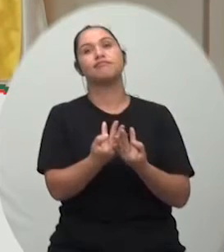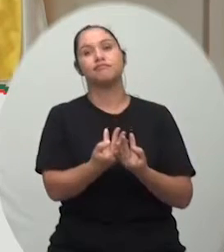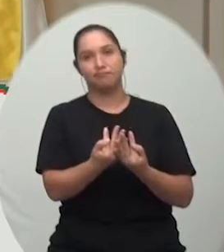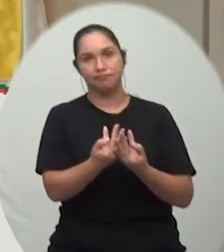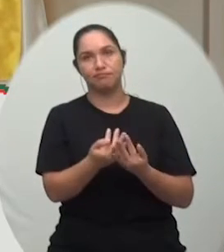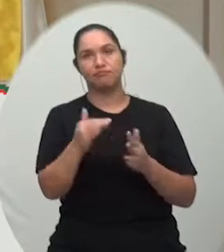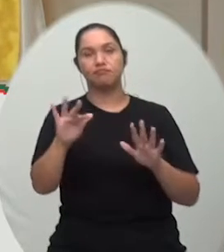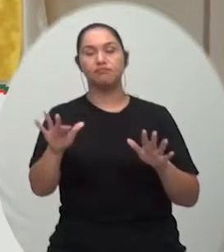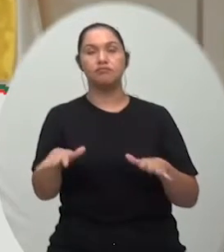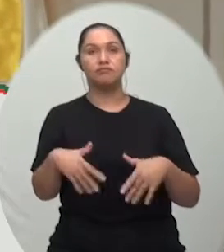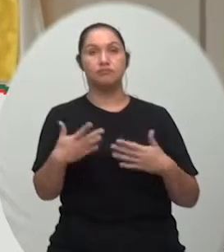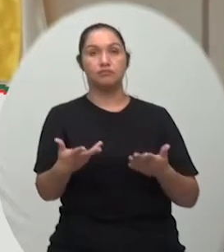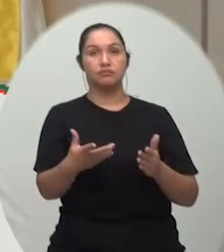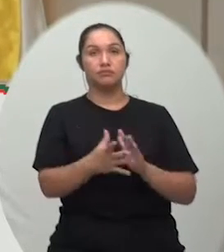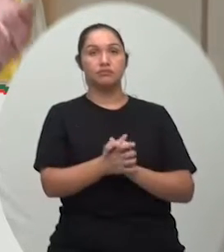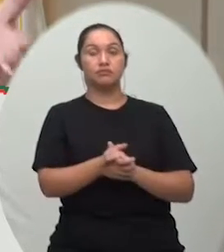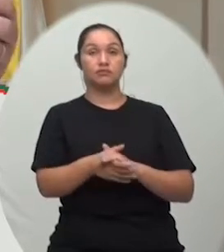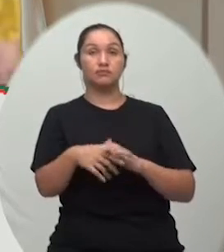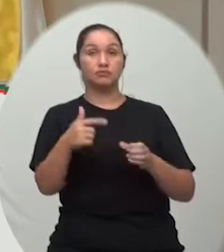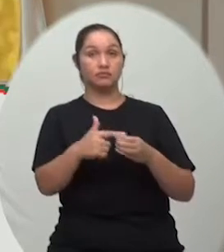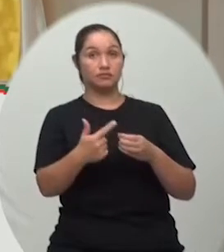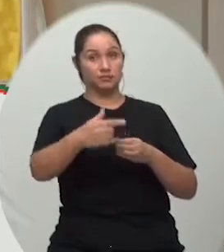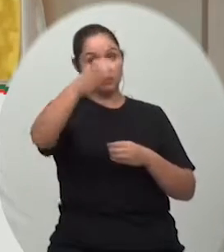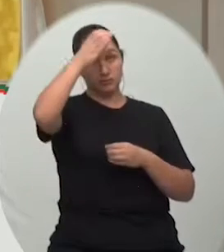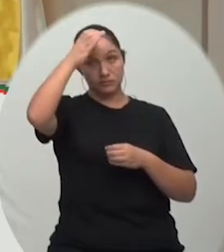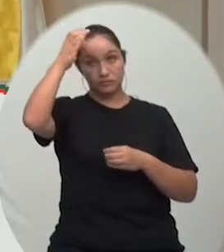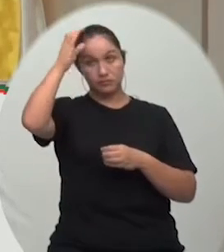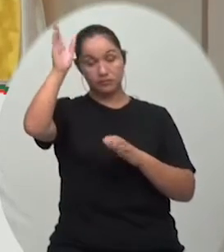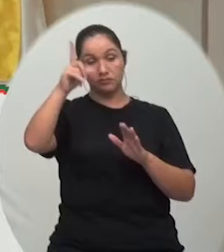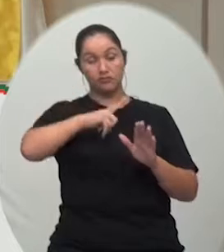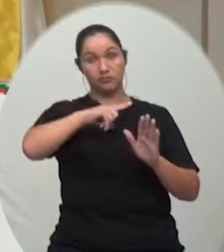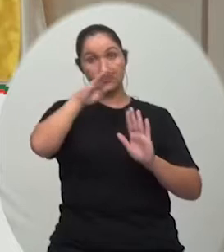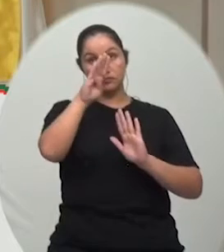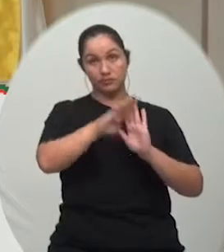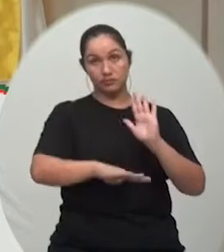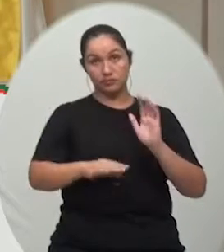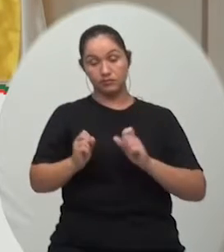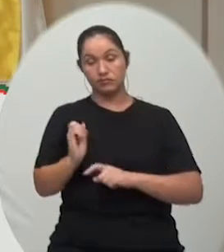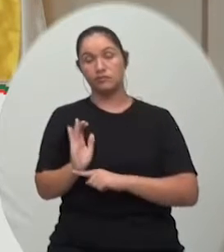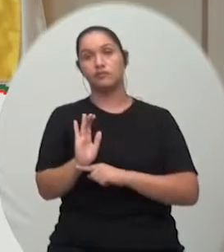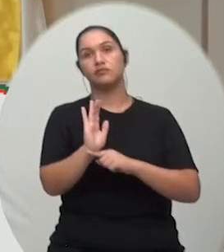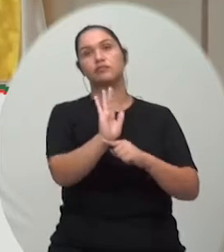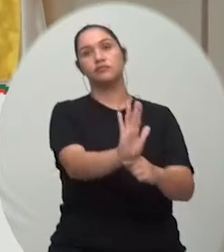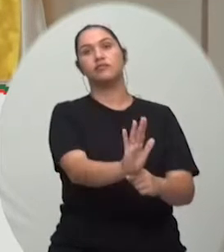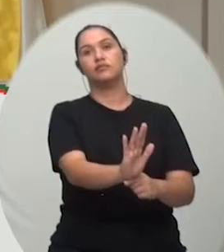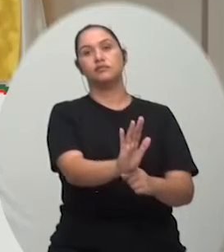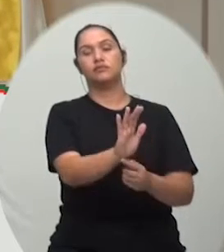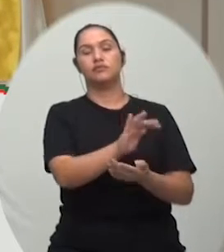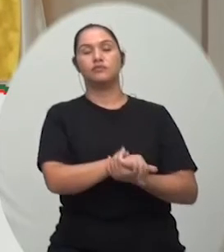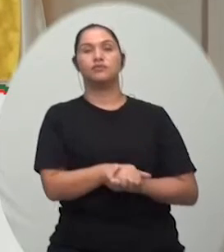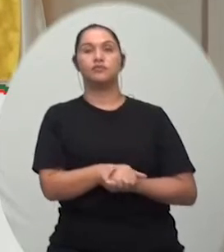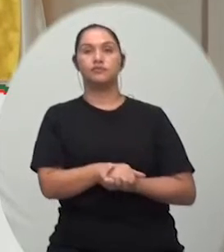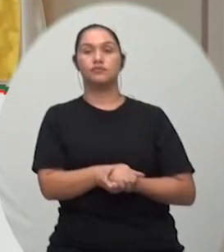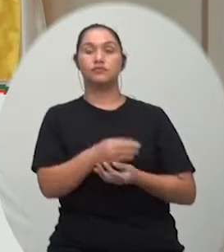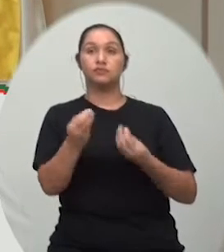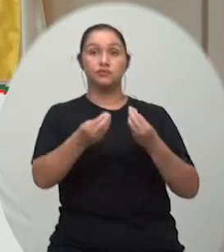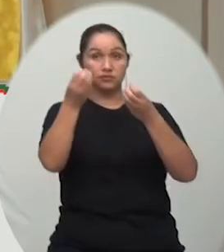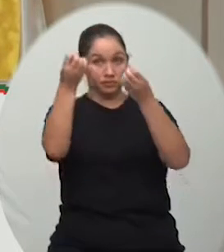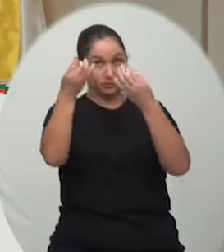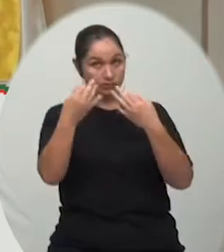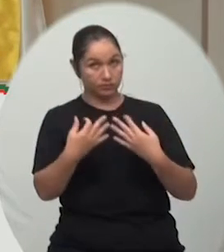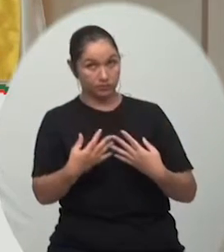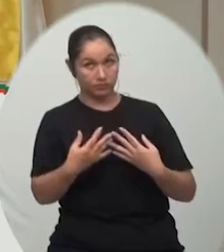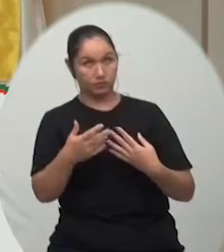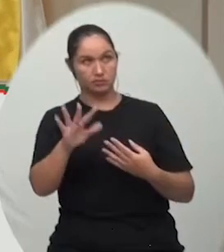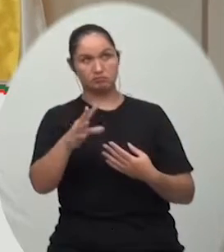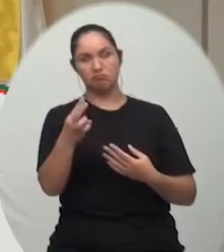elas possam se manter. Então, o município tem esse programa para um complemento da renda dessas famílias. Como eu falei,